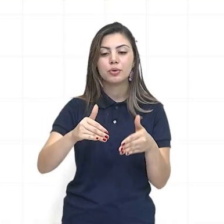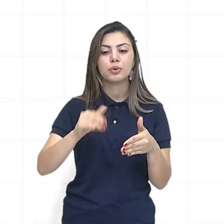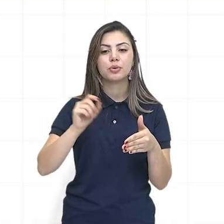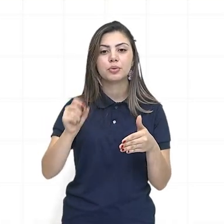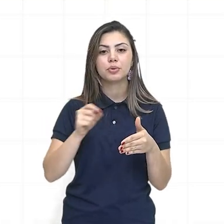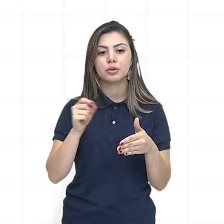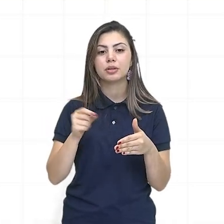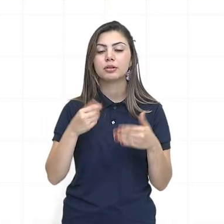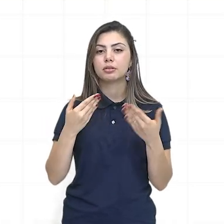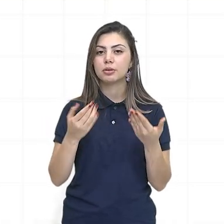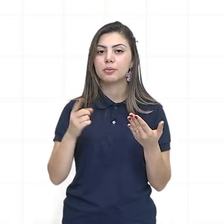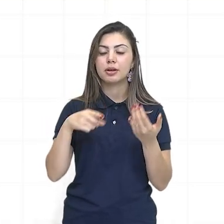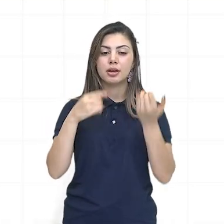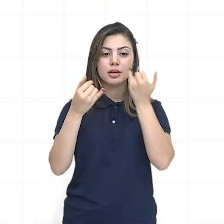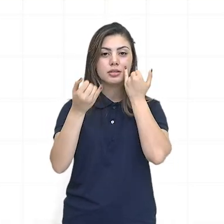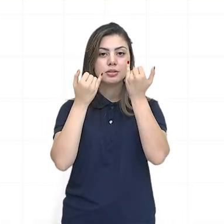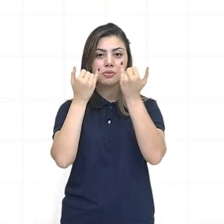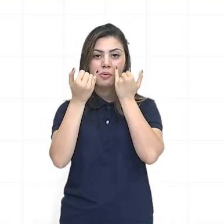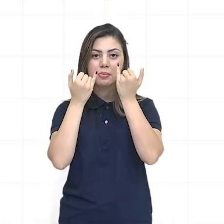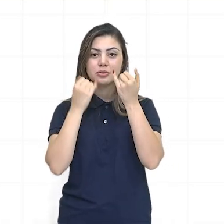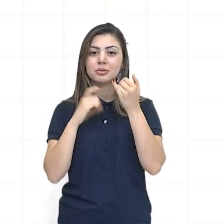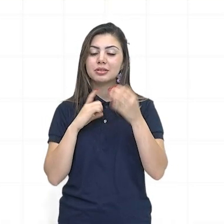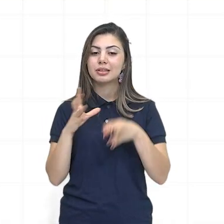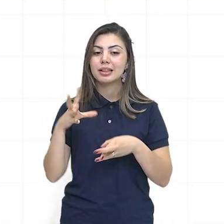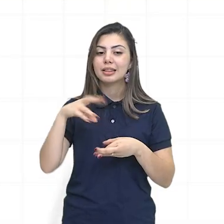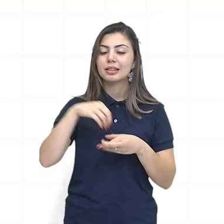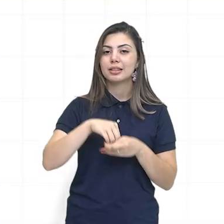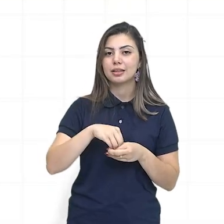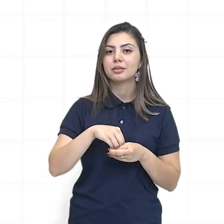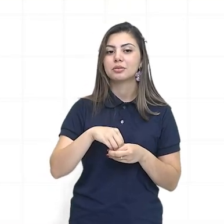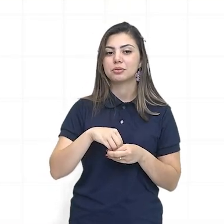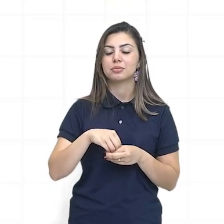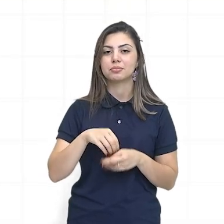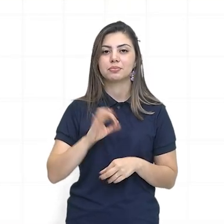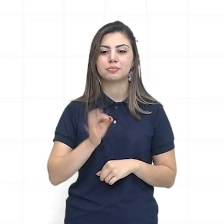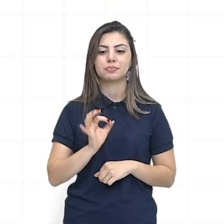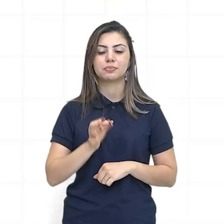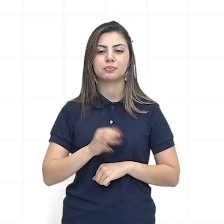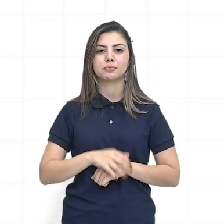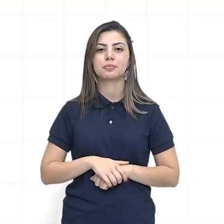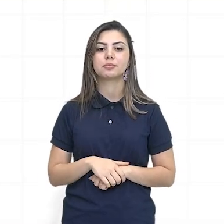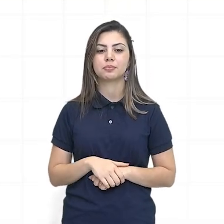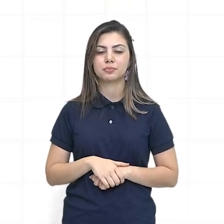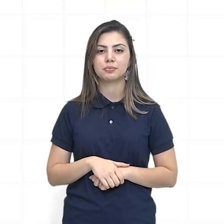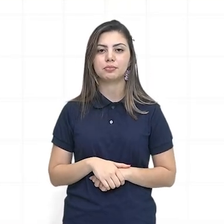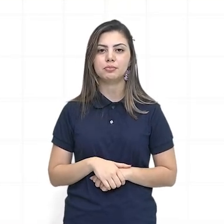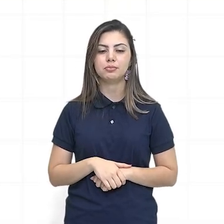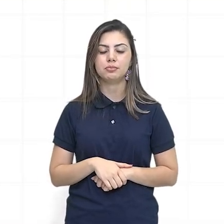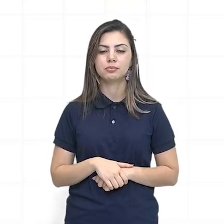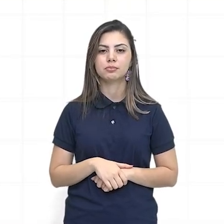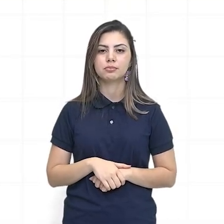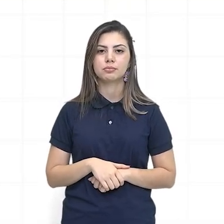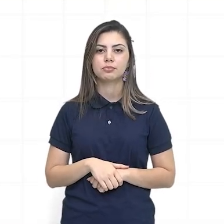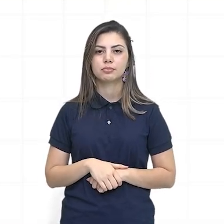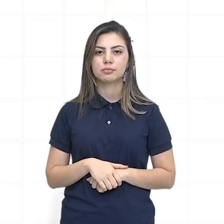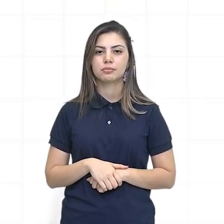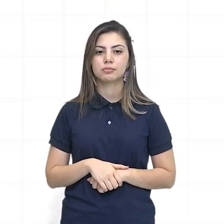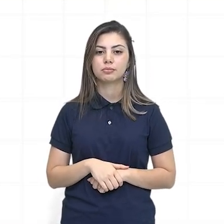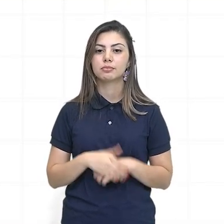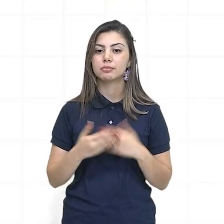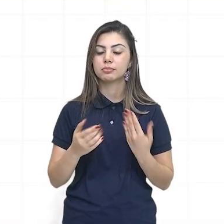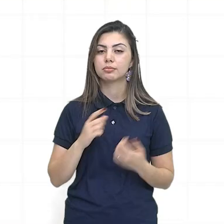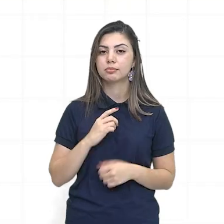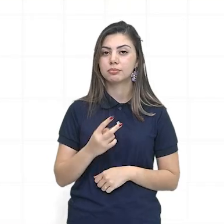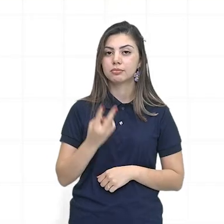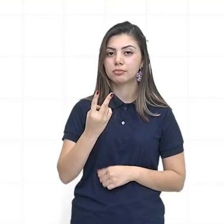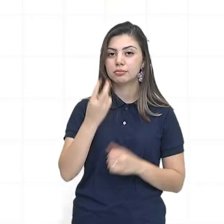preocupar com as informações que a questão nos traz. Então, ó, nós temos